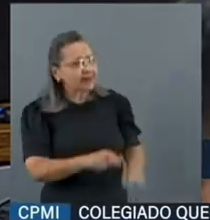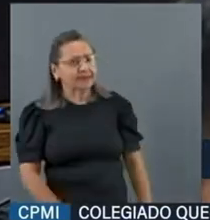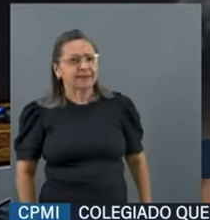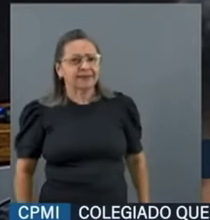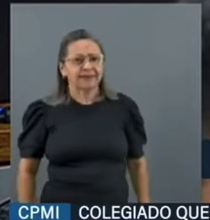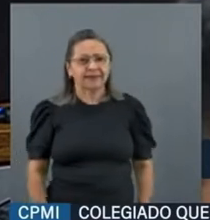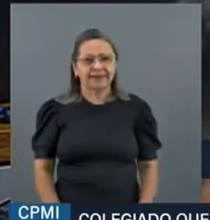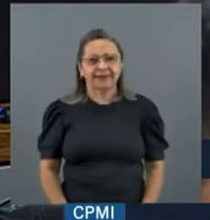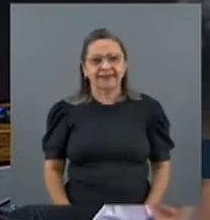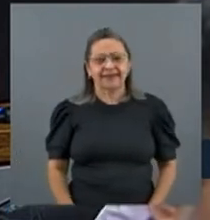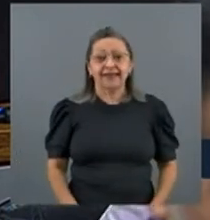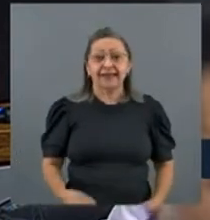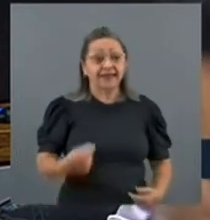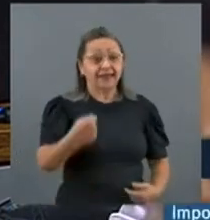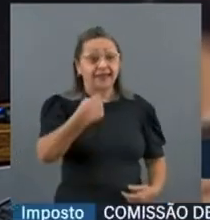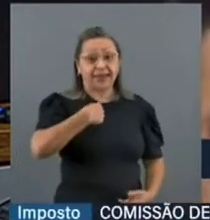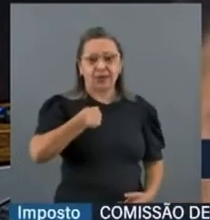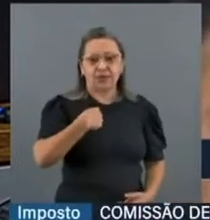eu